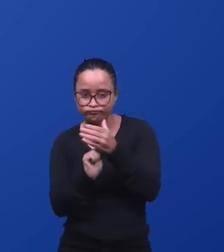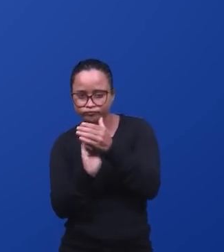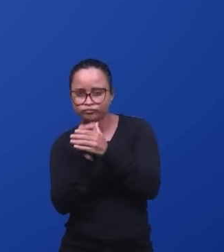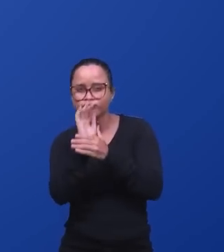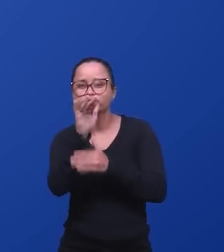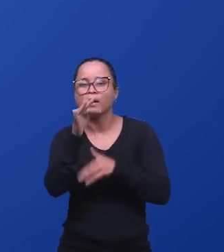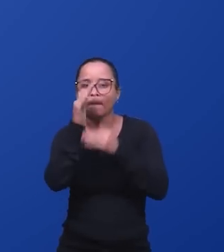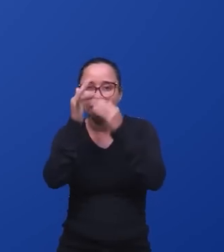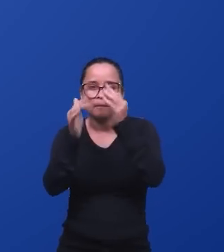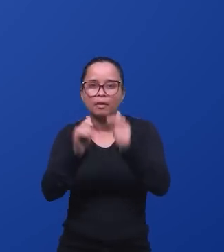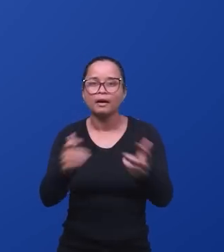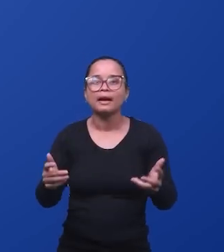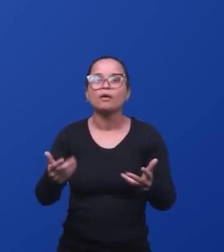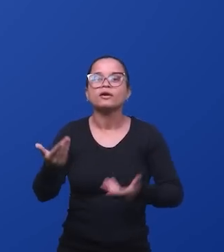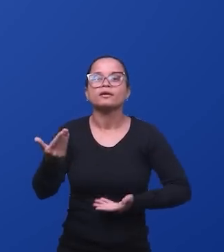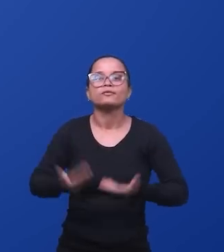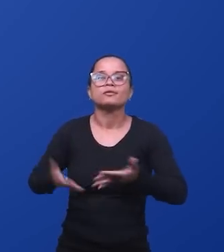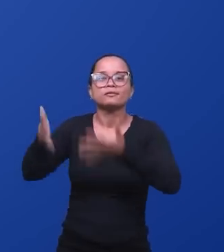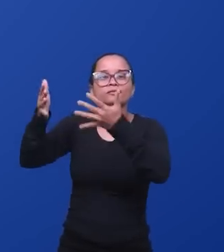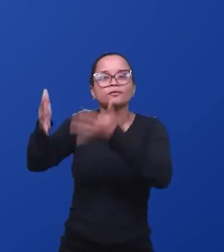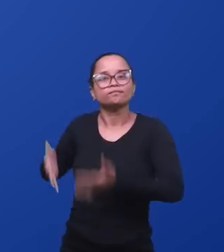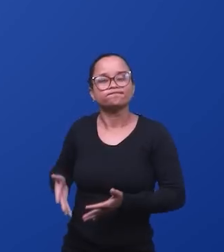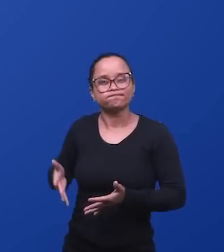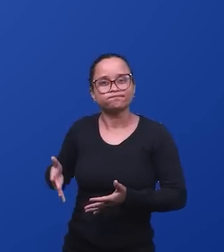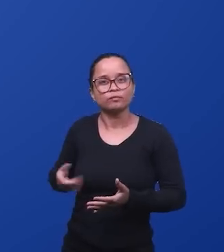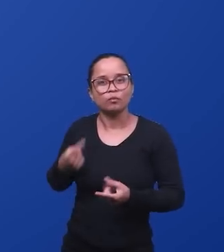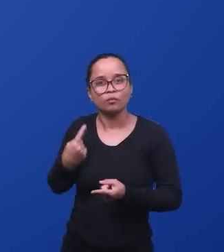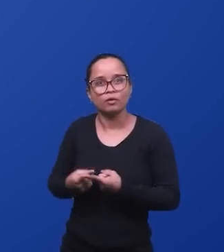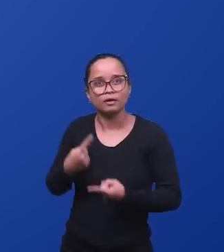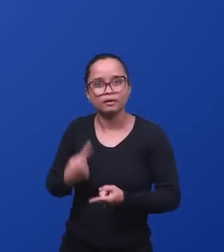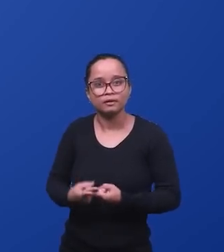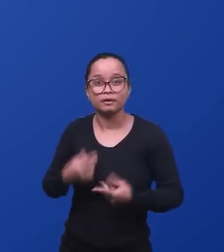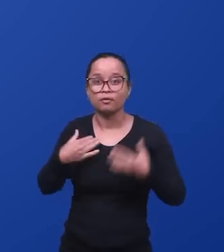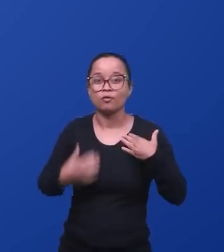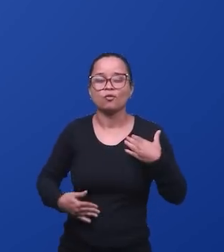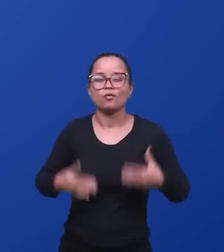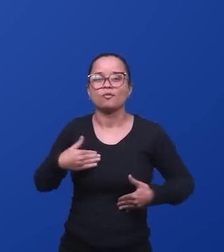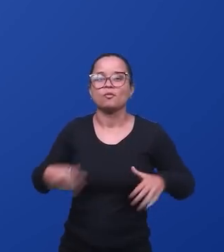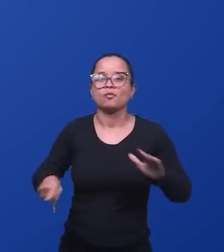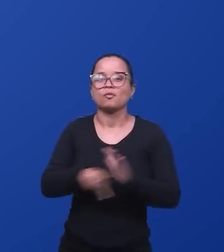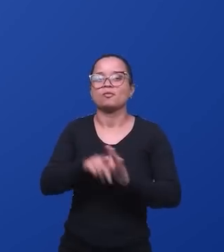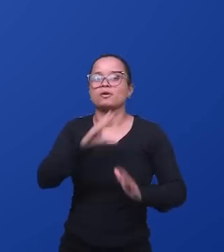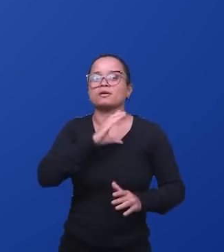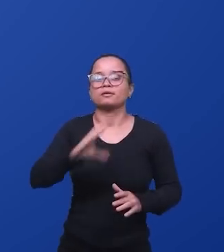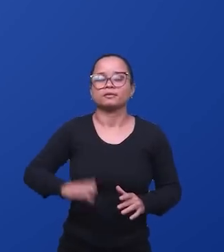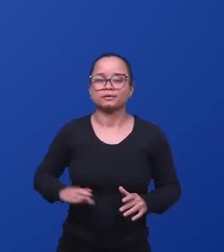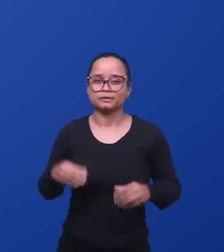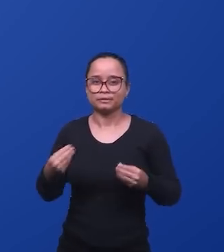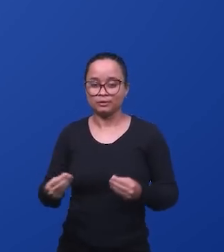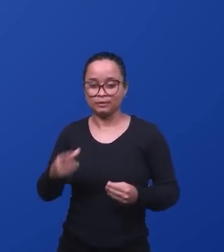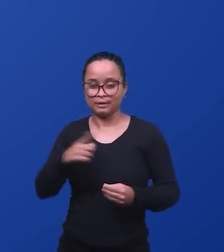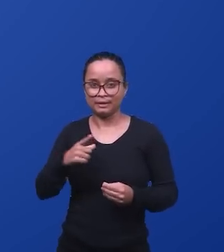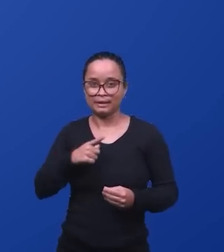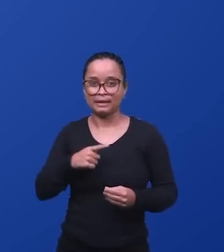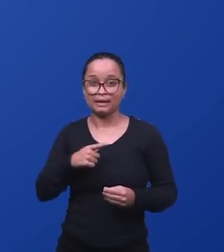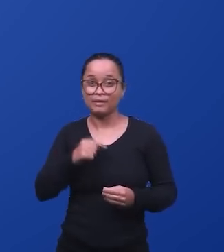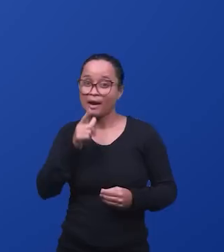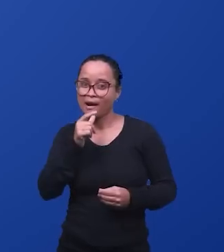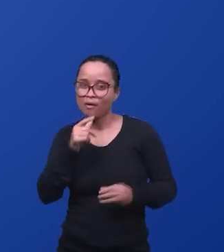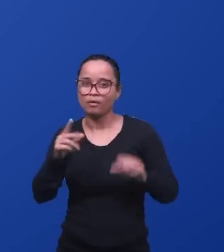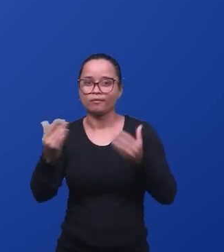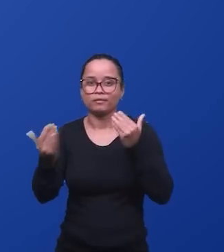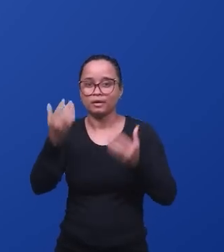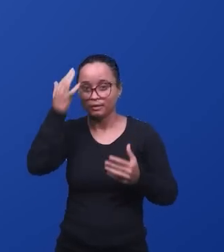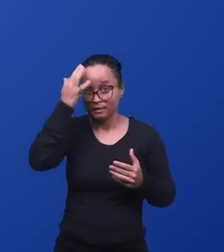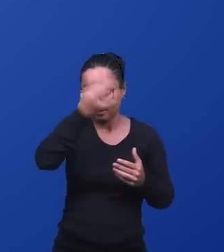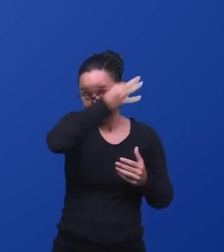irmãos, é a igreja fiel, a única fonte, porque é o corpo de Cristo e nela brotam a água do